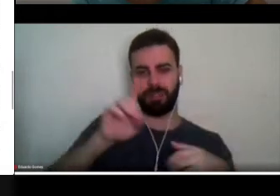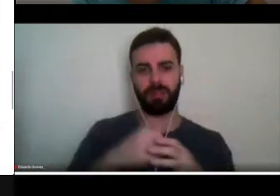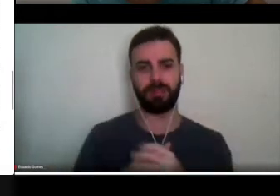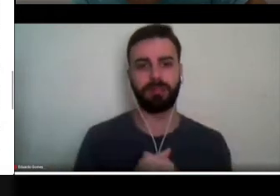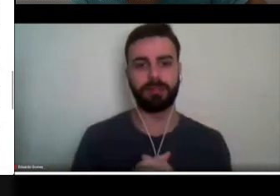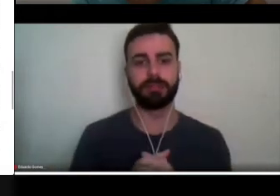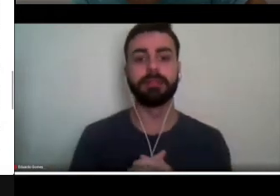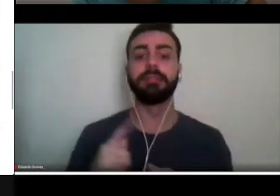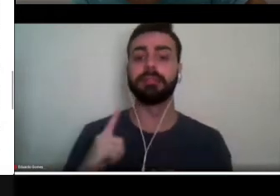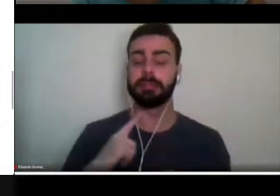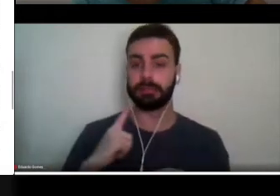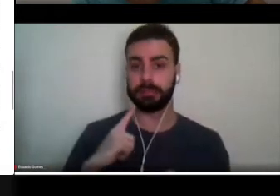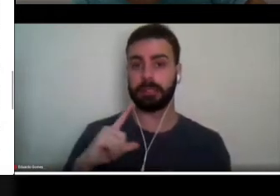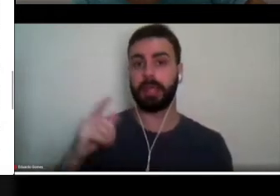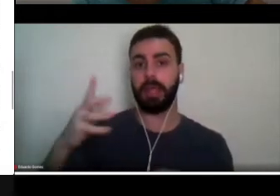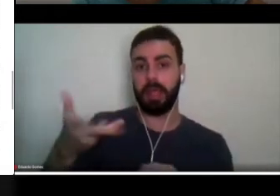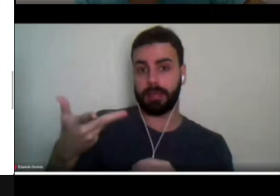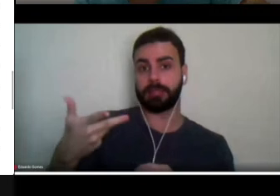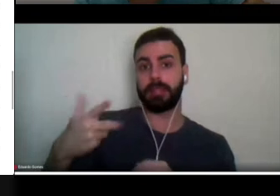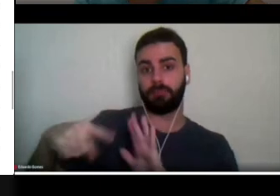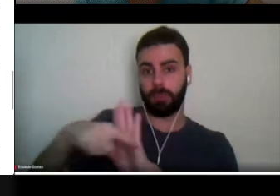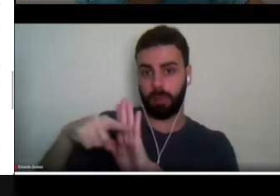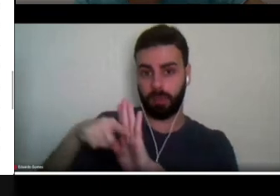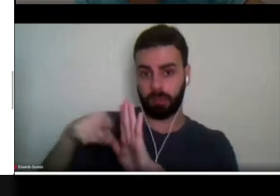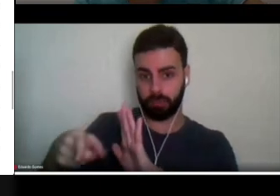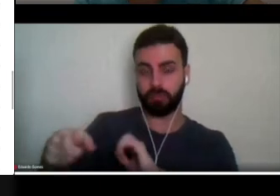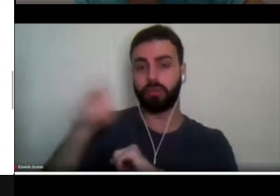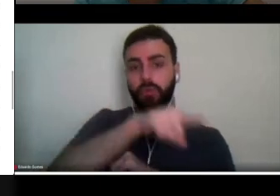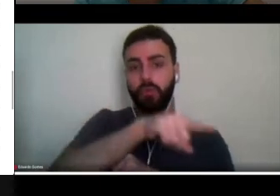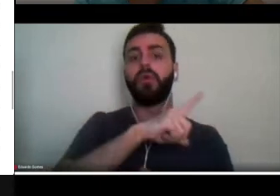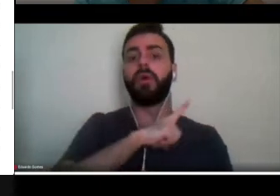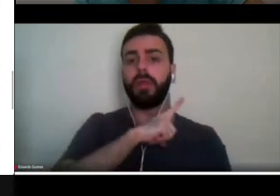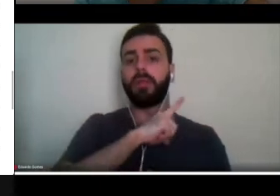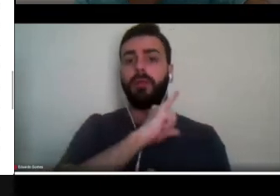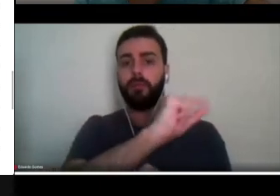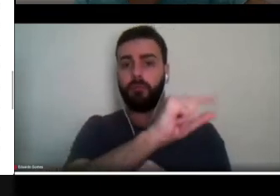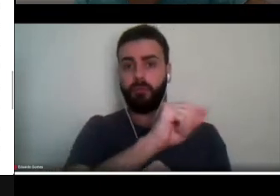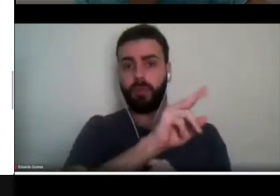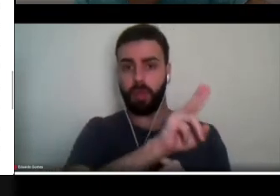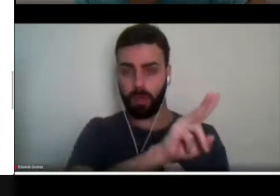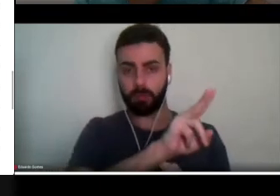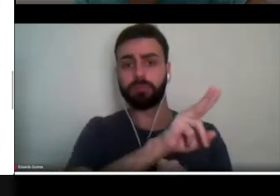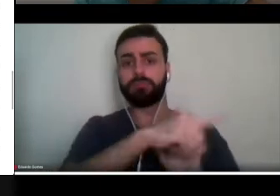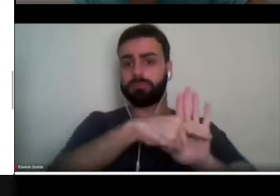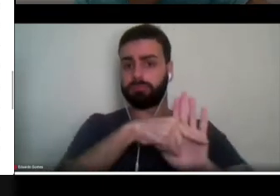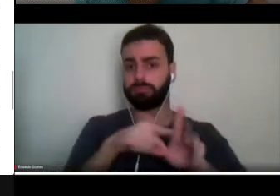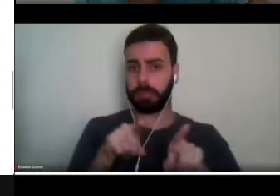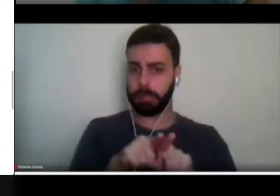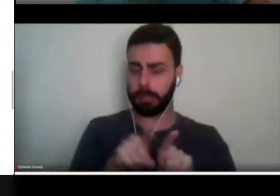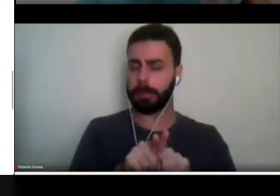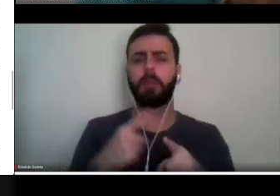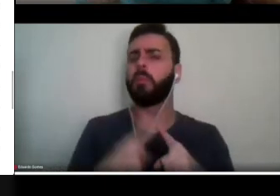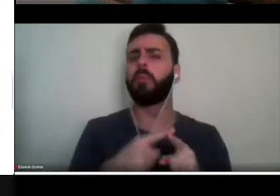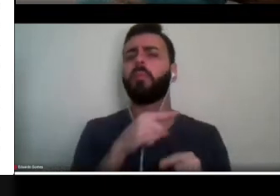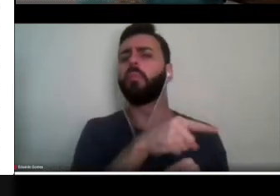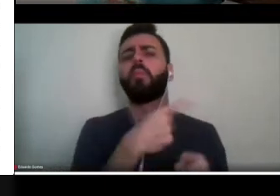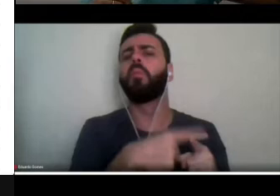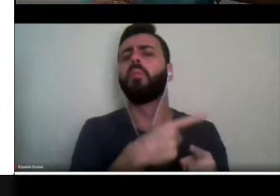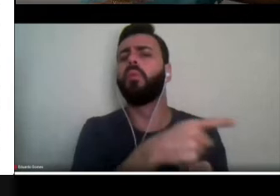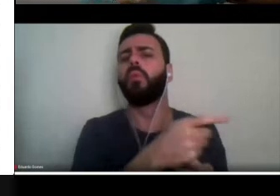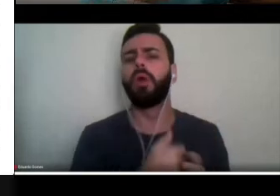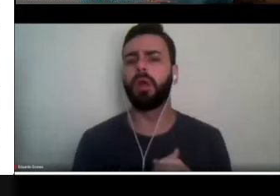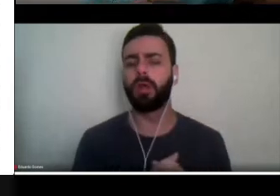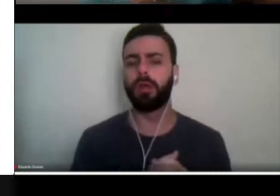velocidade menor que zero. Por que a velocidade é menor que zero? Porque a inclinação é negativa. Então, se a aceleração